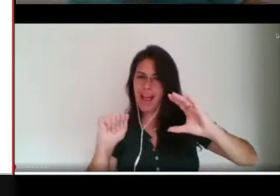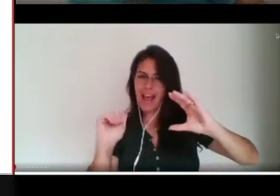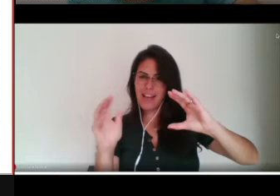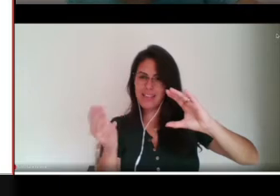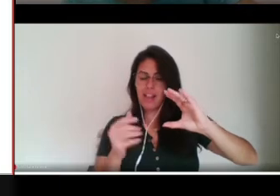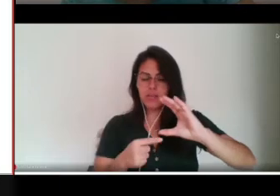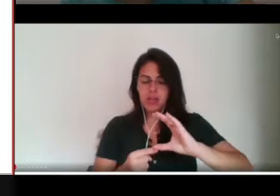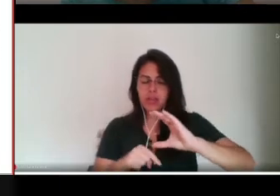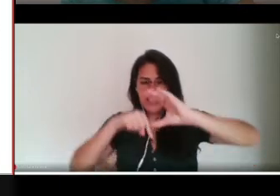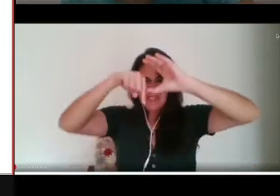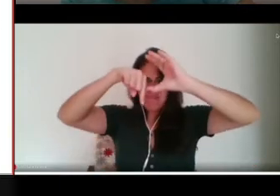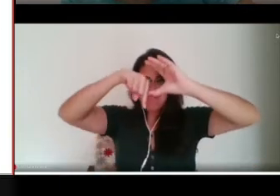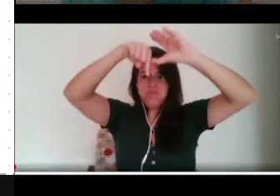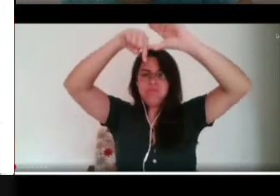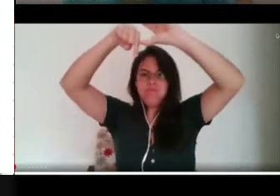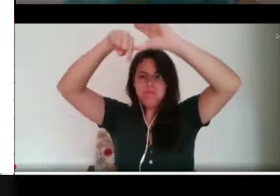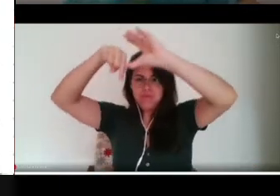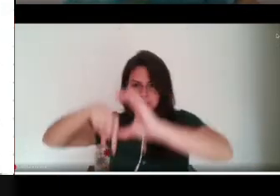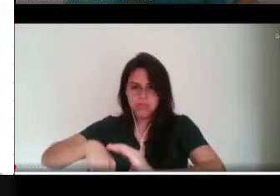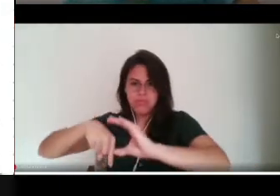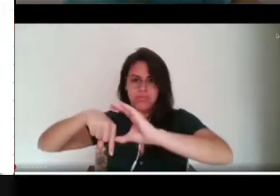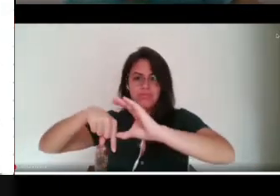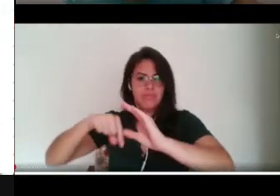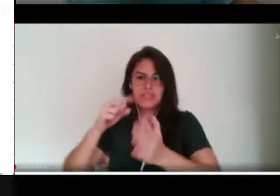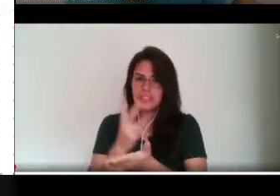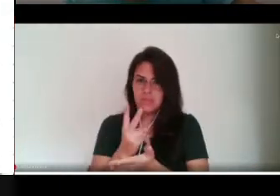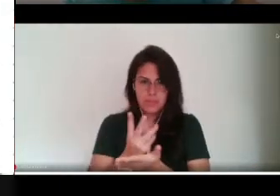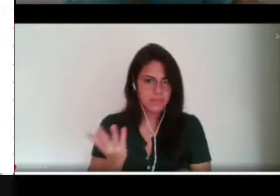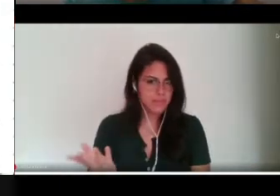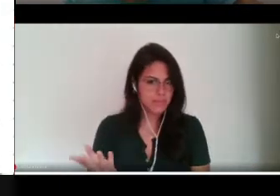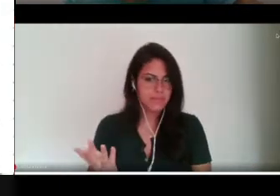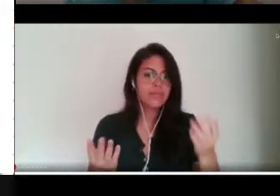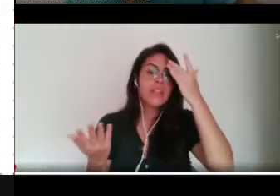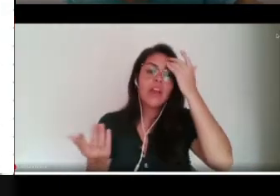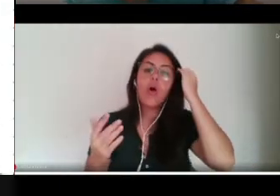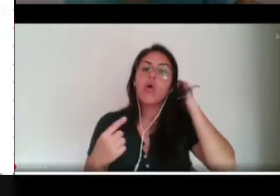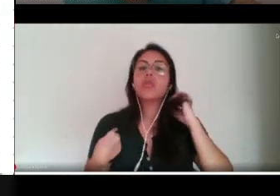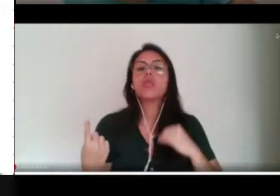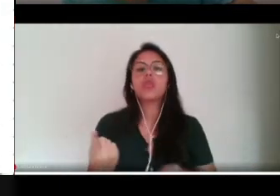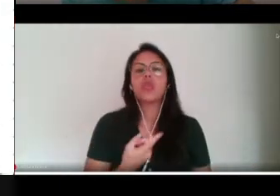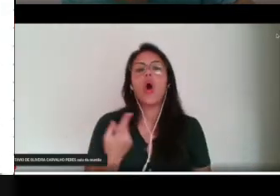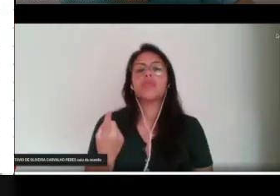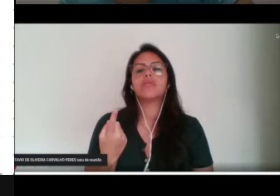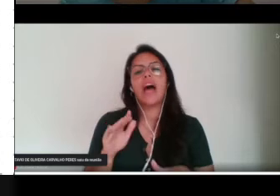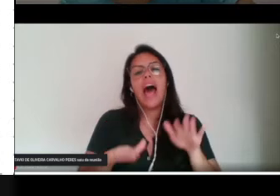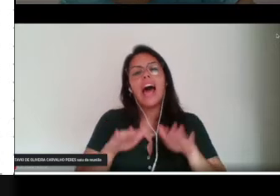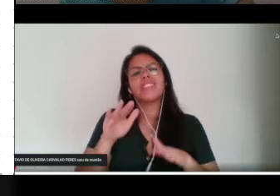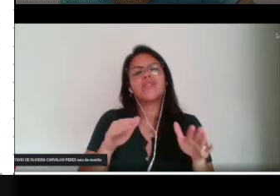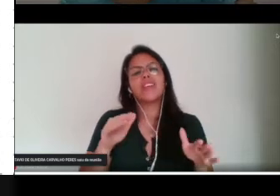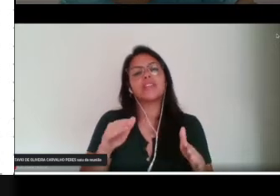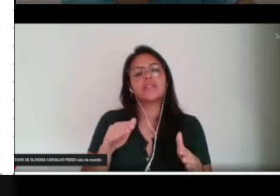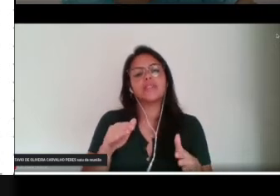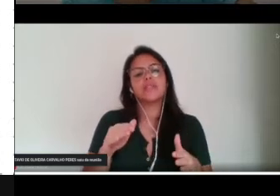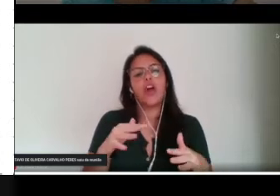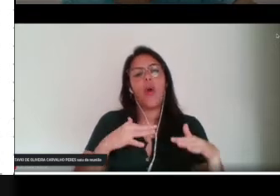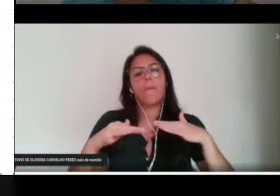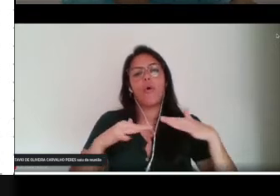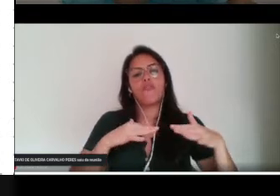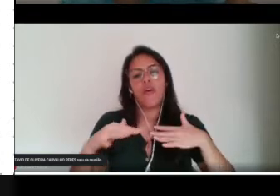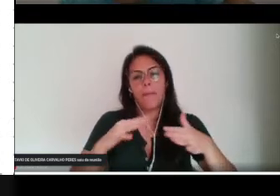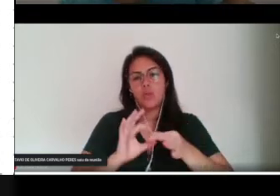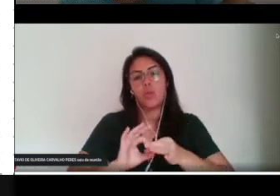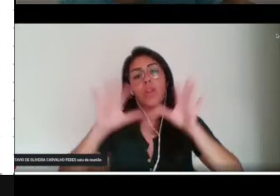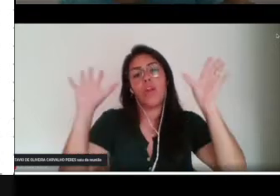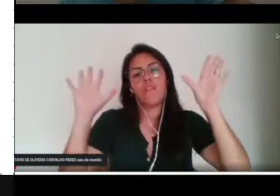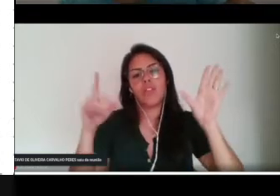no movimento, né? No movimento de queda livre, vai ser difícil isso aqui,